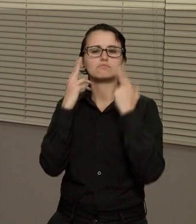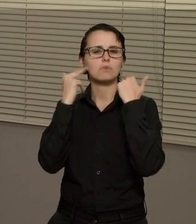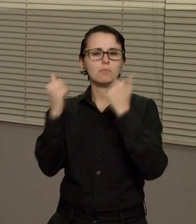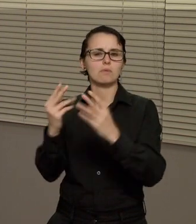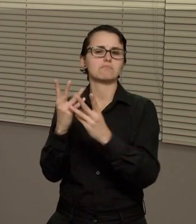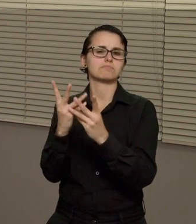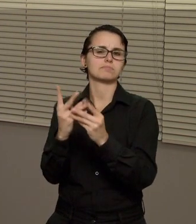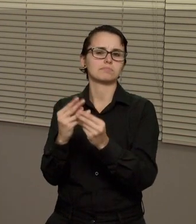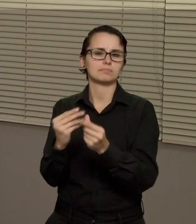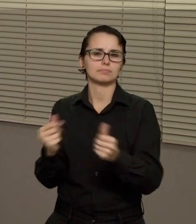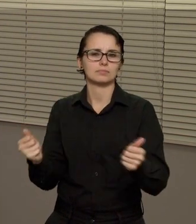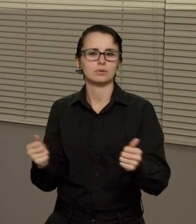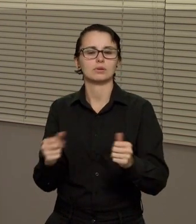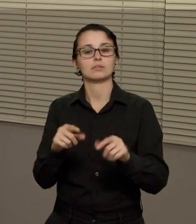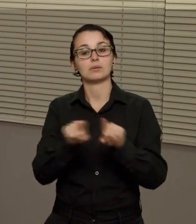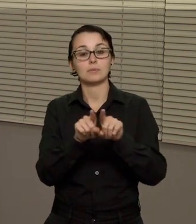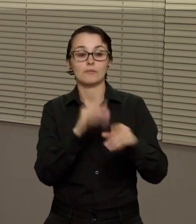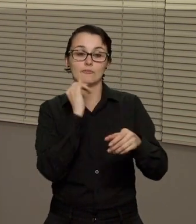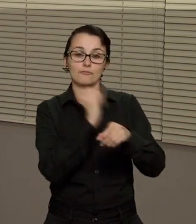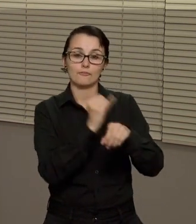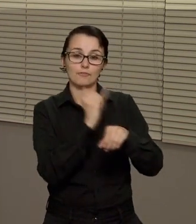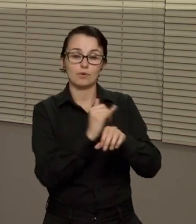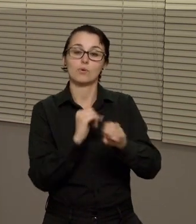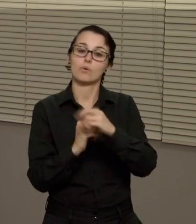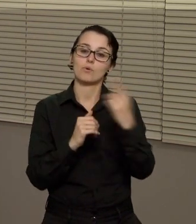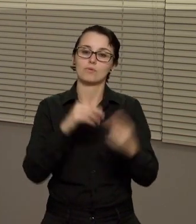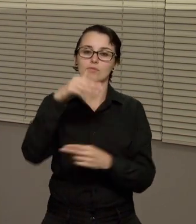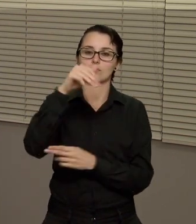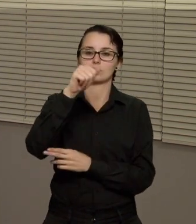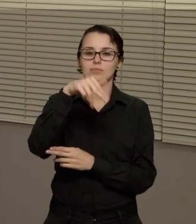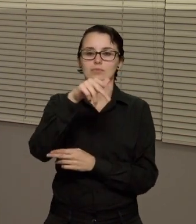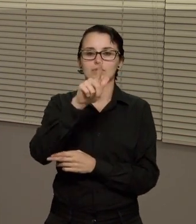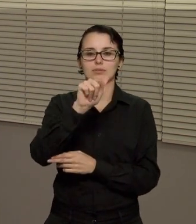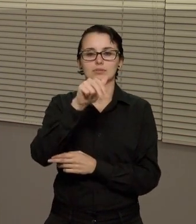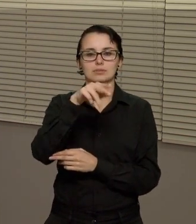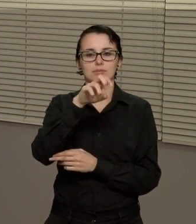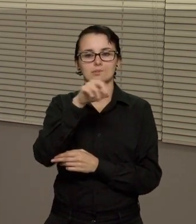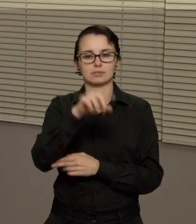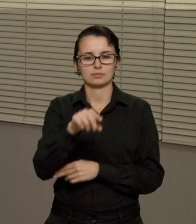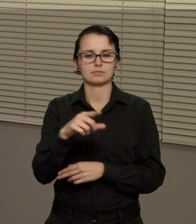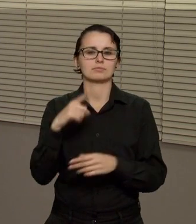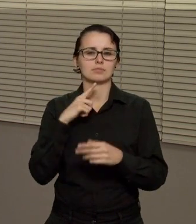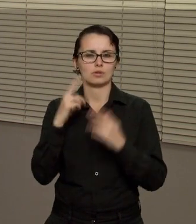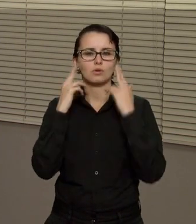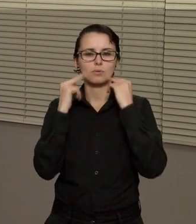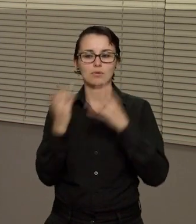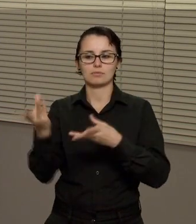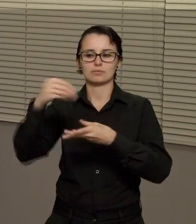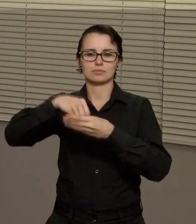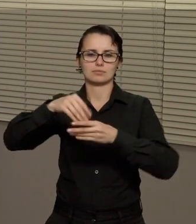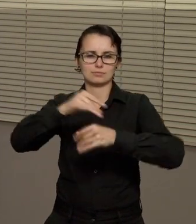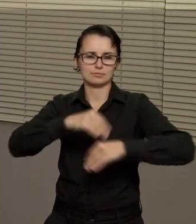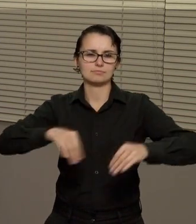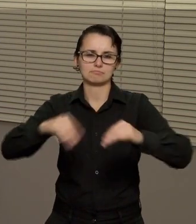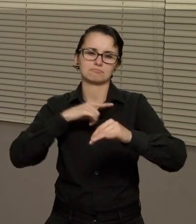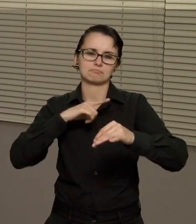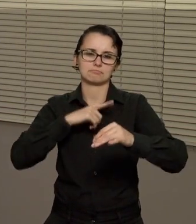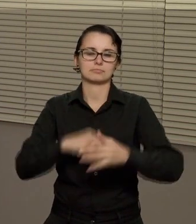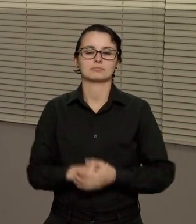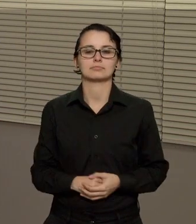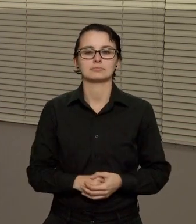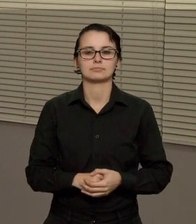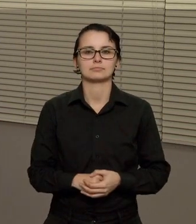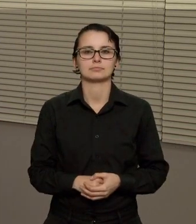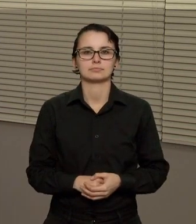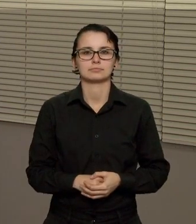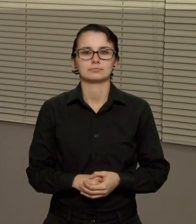decomposição, e elementos como o ferro e o manganês, que podem ser oriundos dos constituintes minerais do solo.